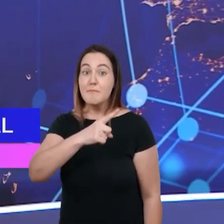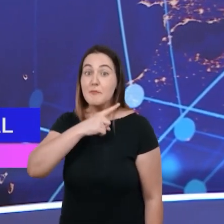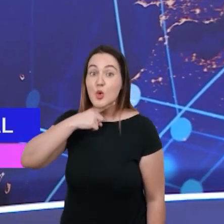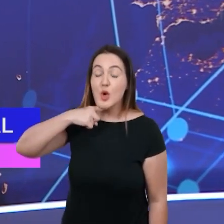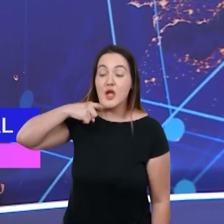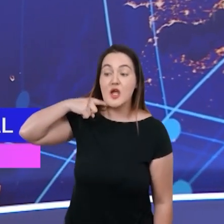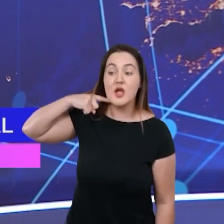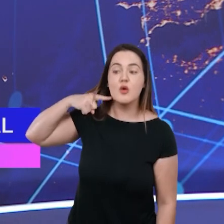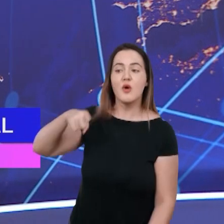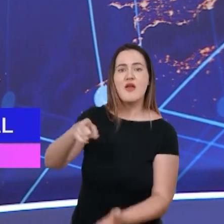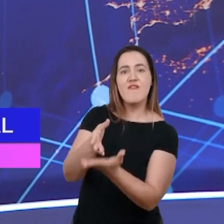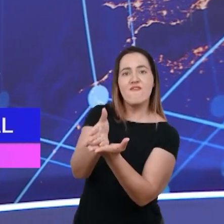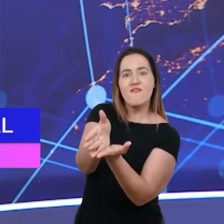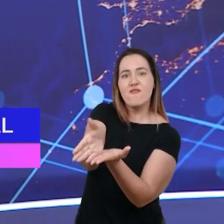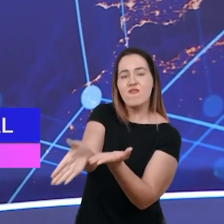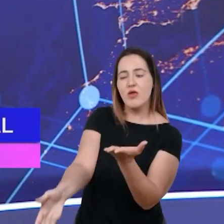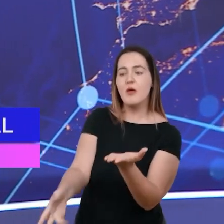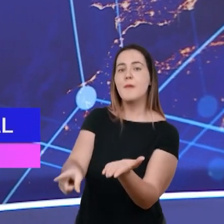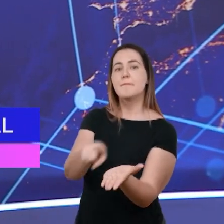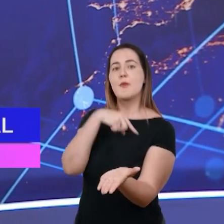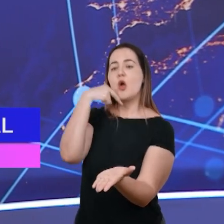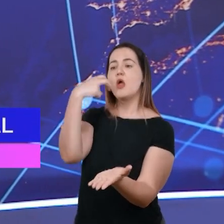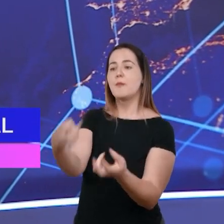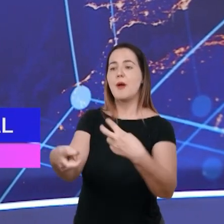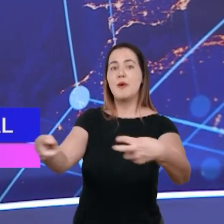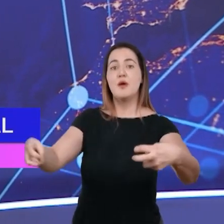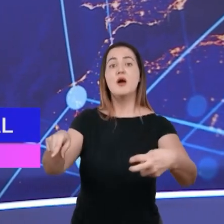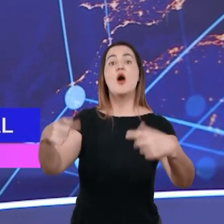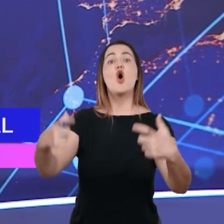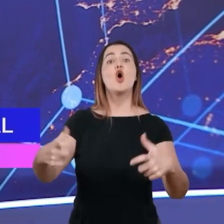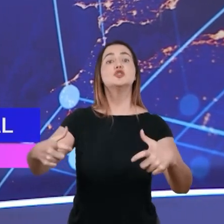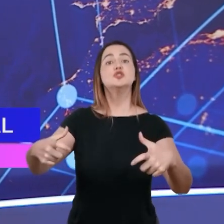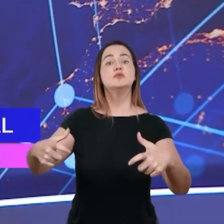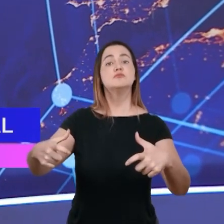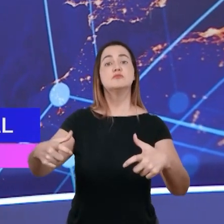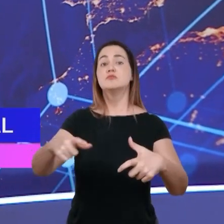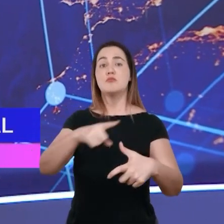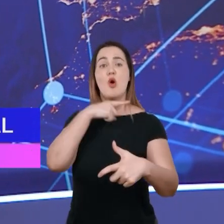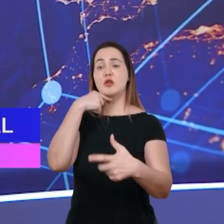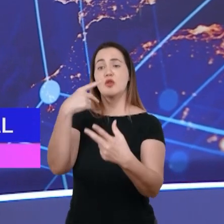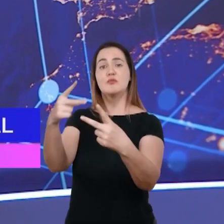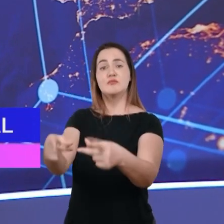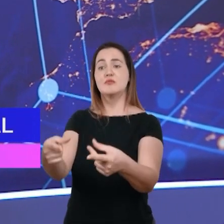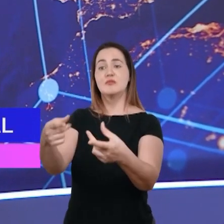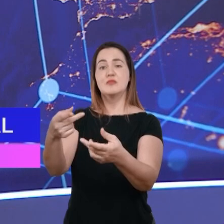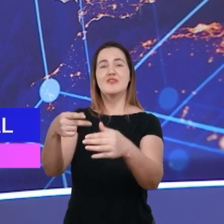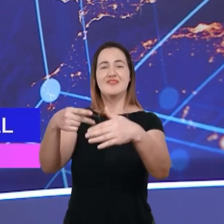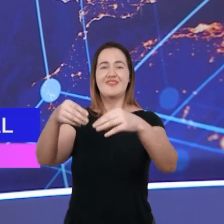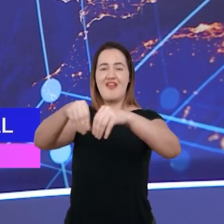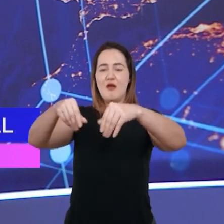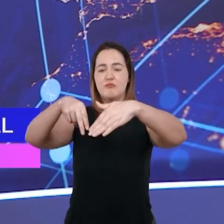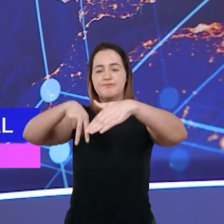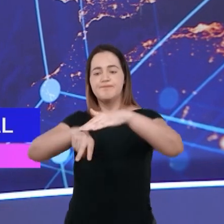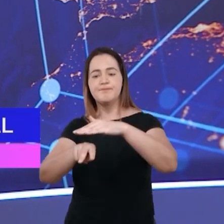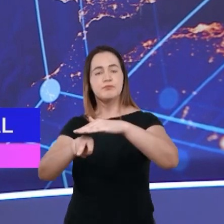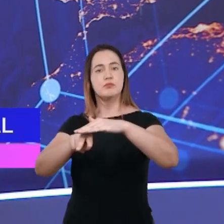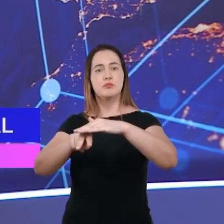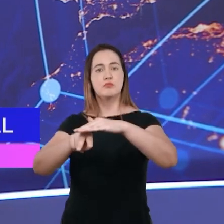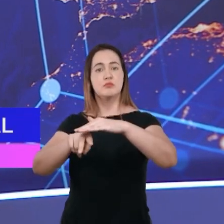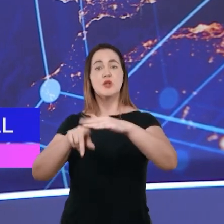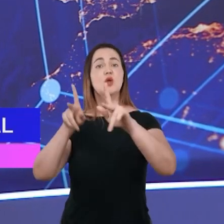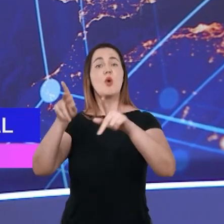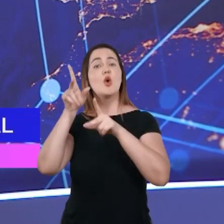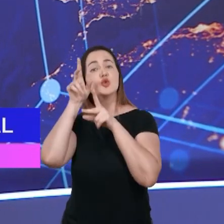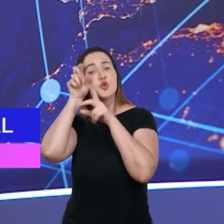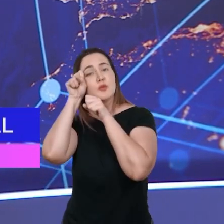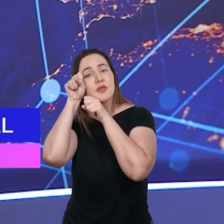estão dormindo, descansando, esperando o momento da ressurreição. Há duas ressurreições na